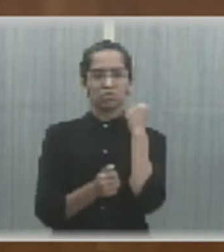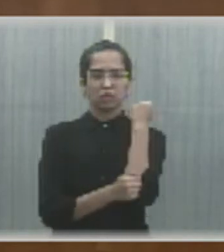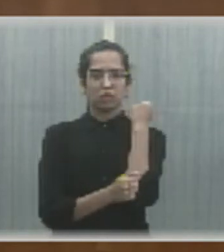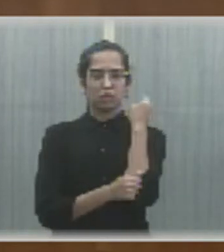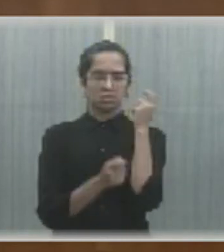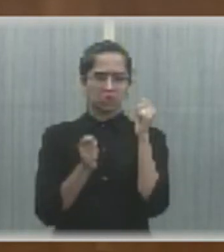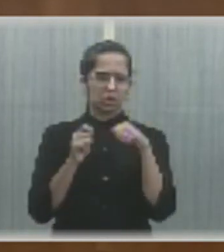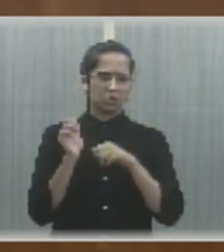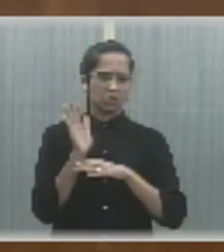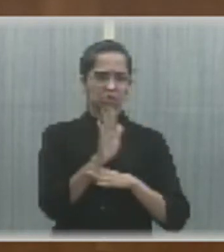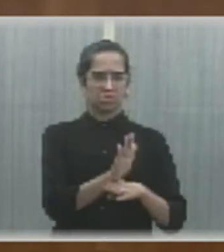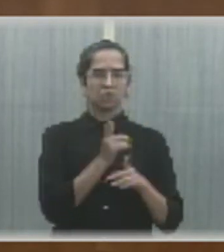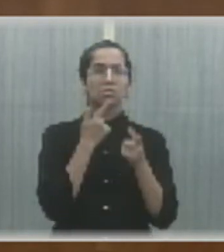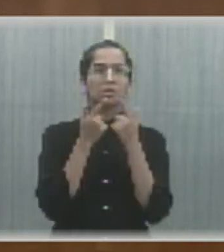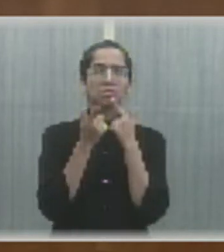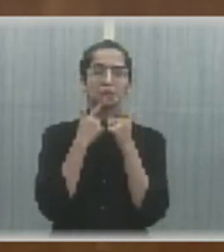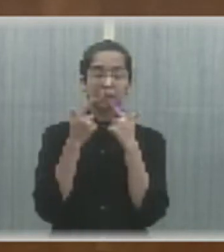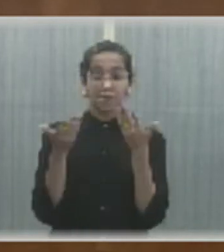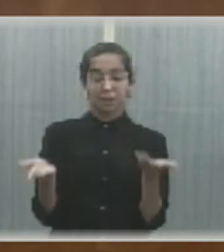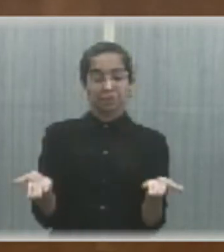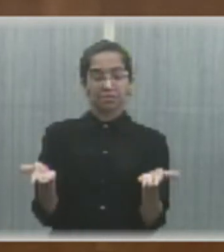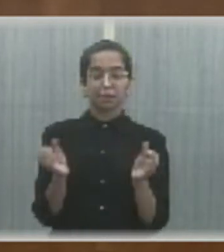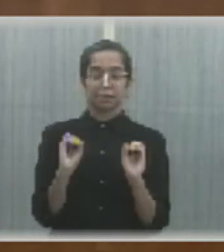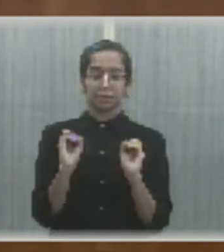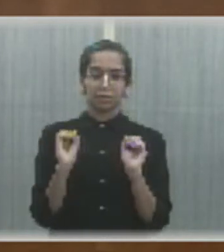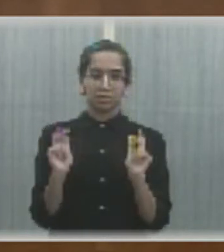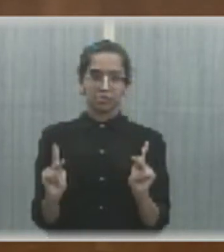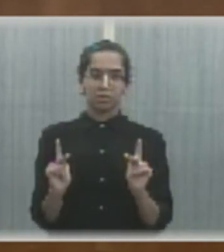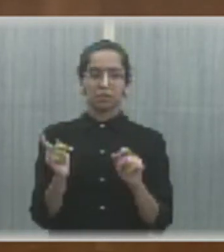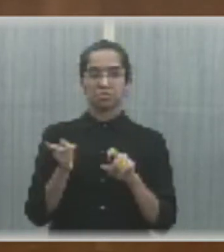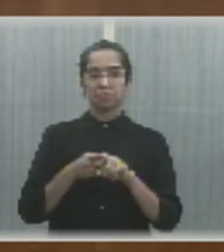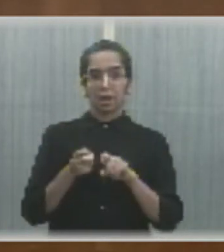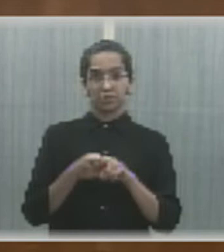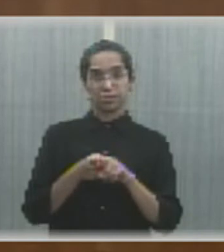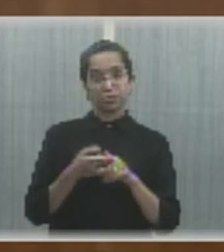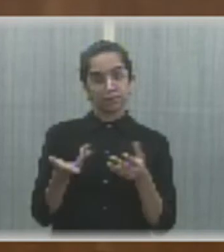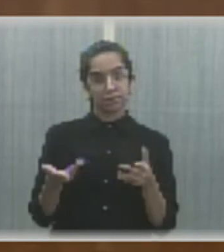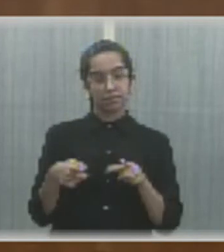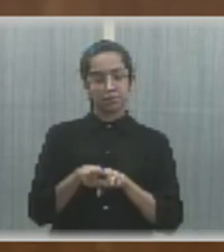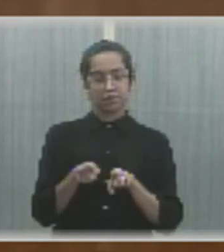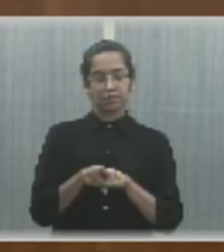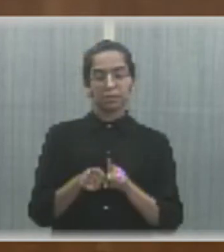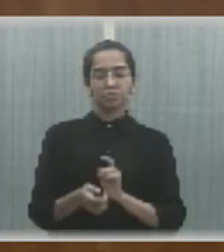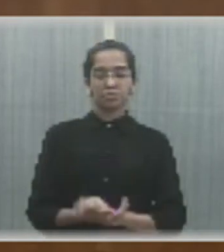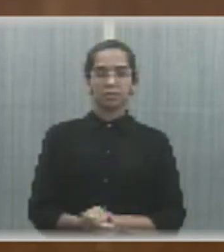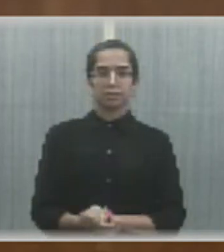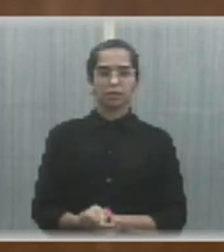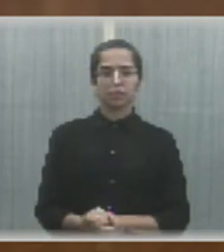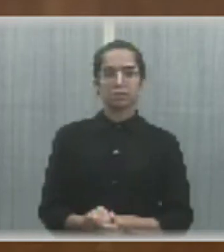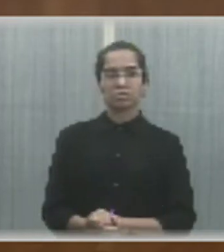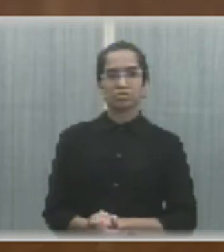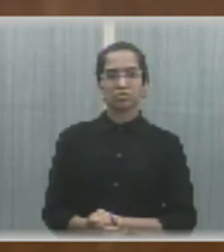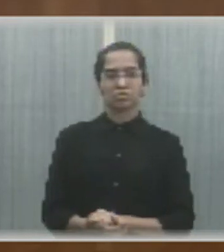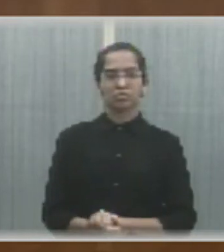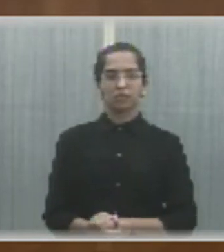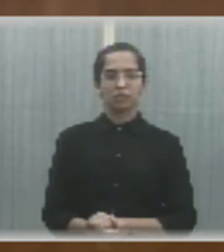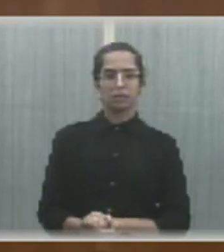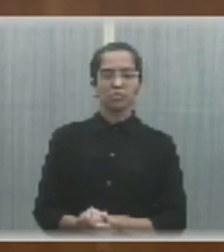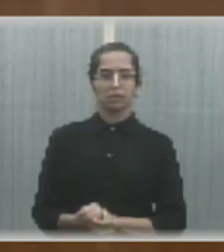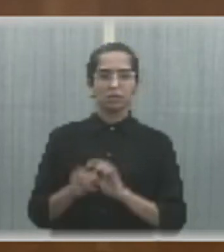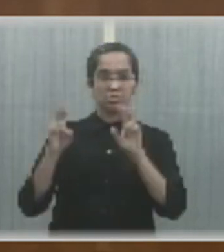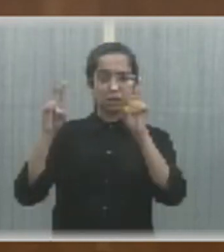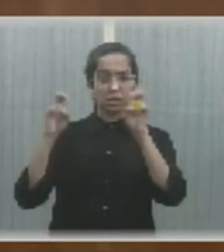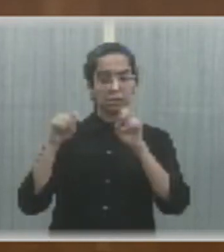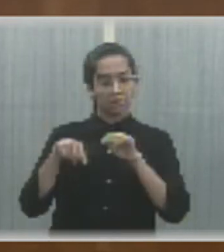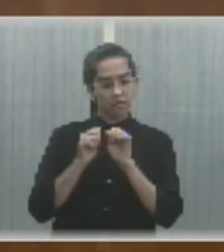ajudar a fazer esse debate, né, deputada? Mas tudo bem, é médico, deve saber. Acho que é um tema que essa casa